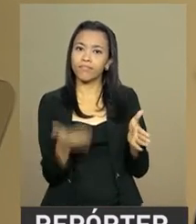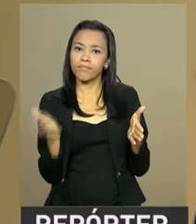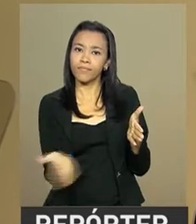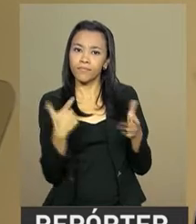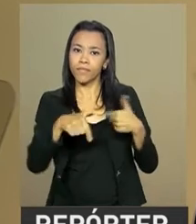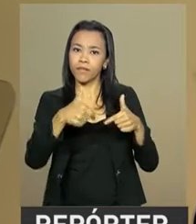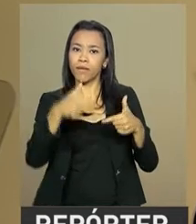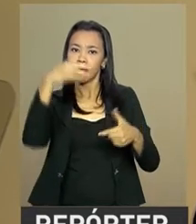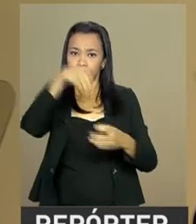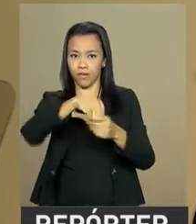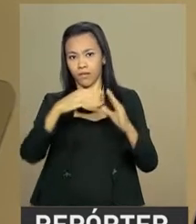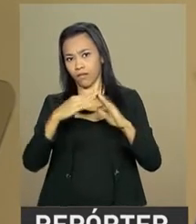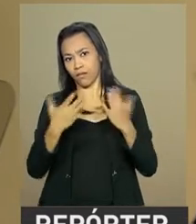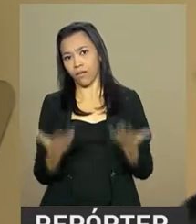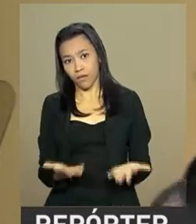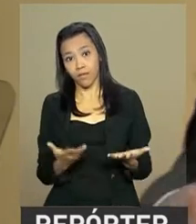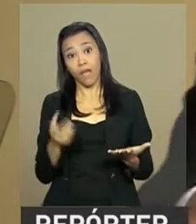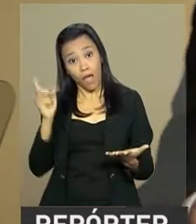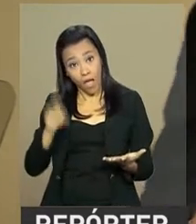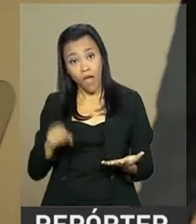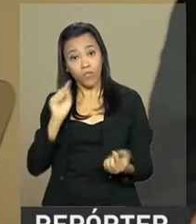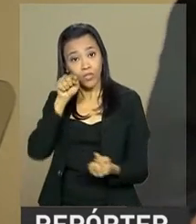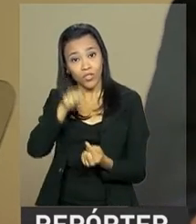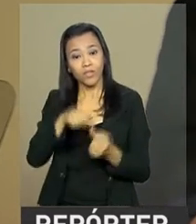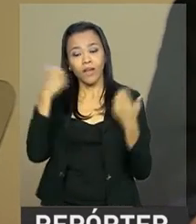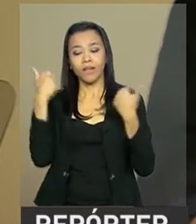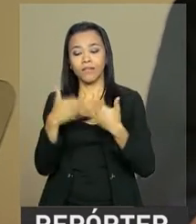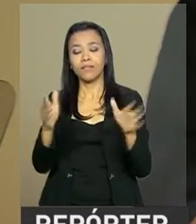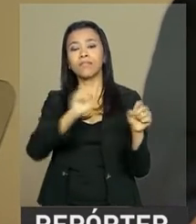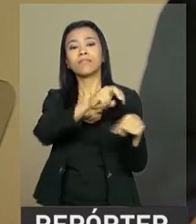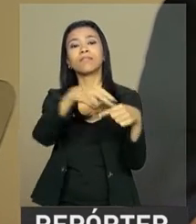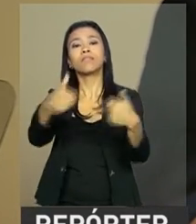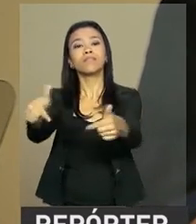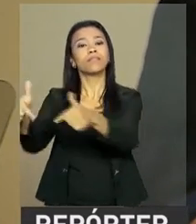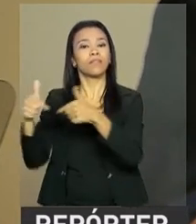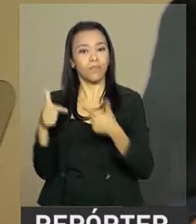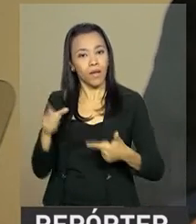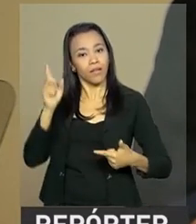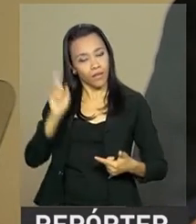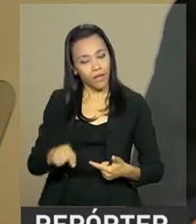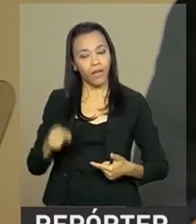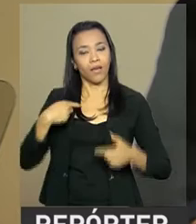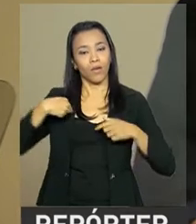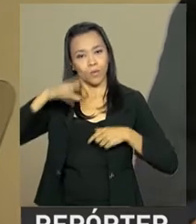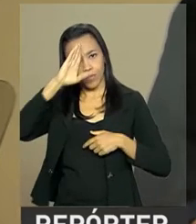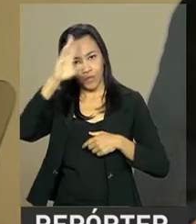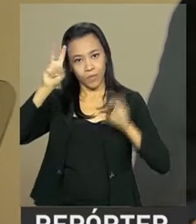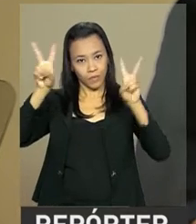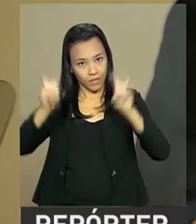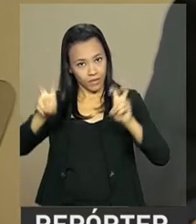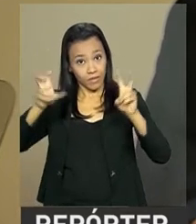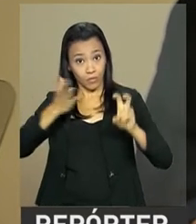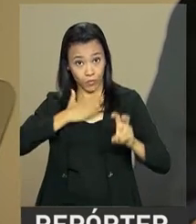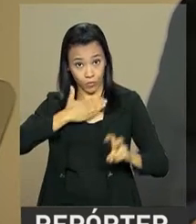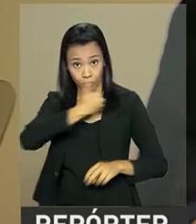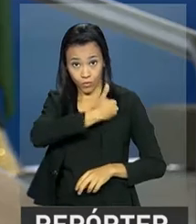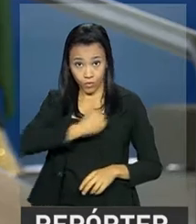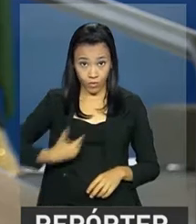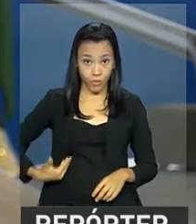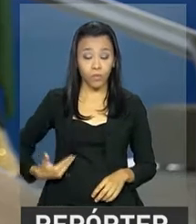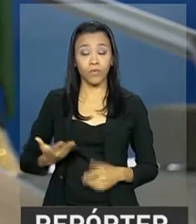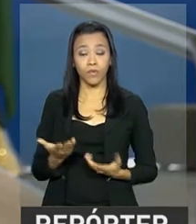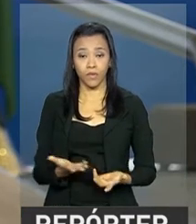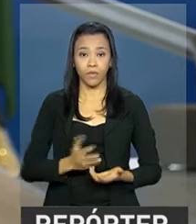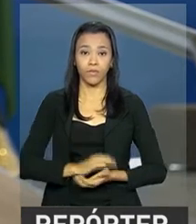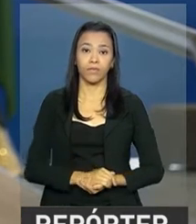para gerar empregos e geração de empregos é outro tópico do nosso do nosso governo